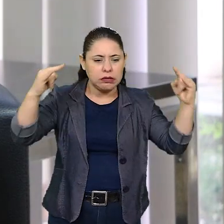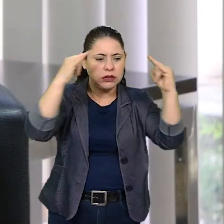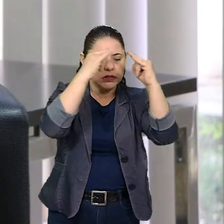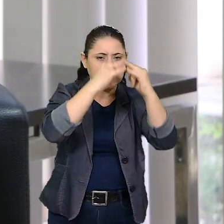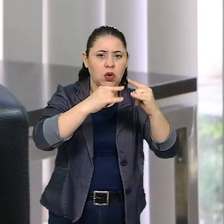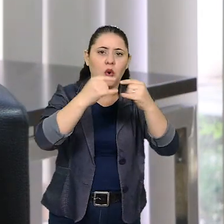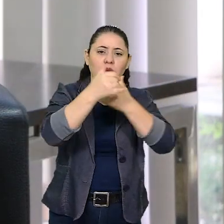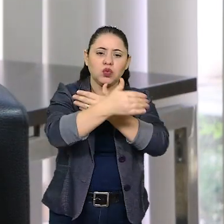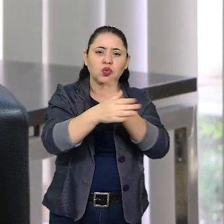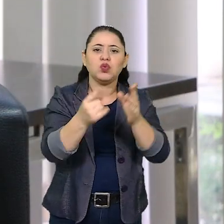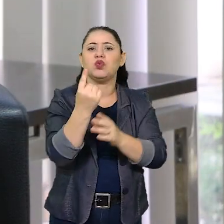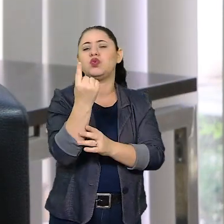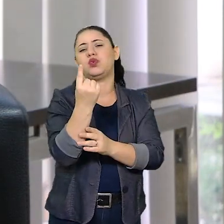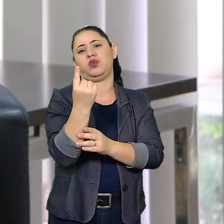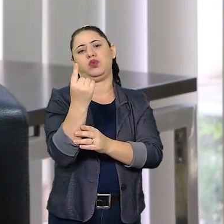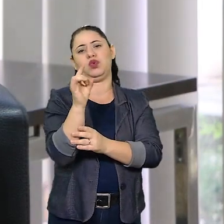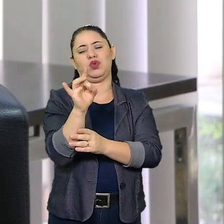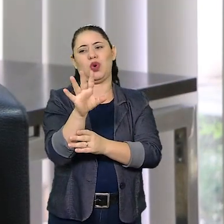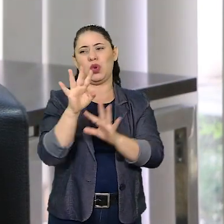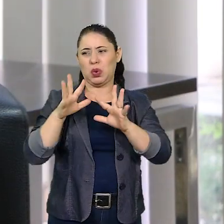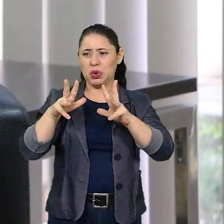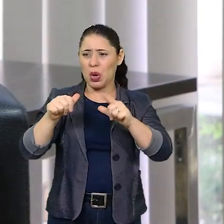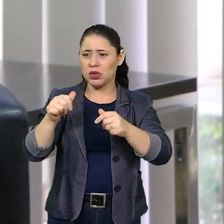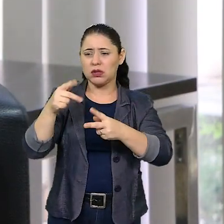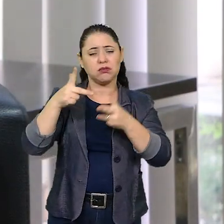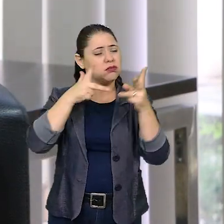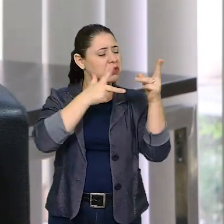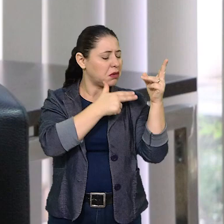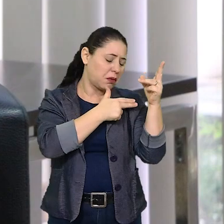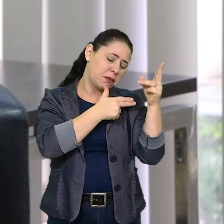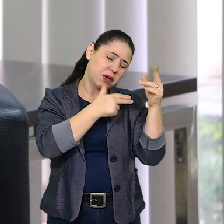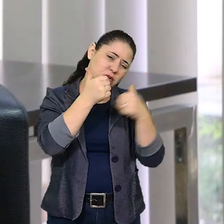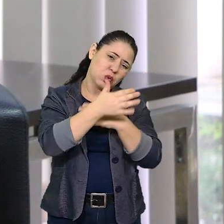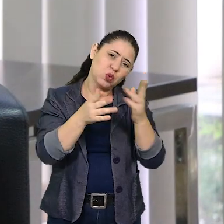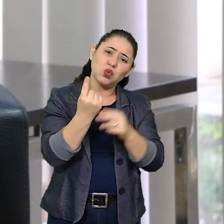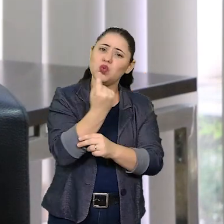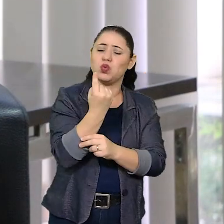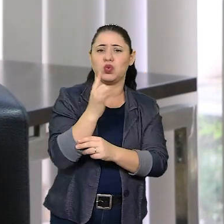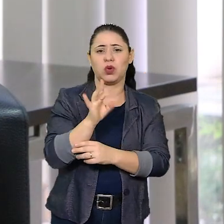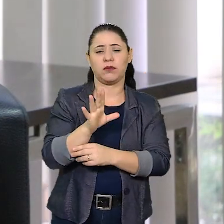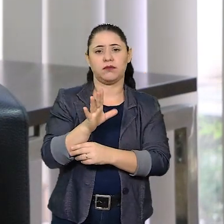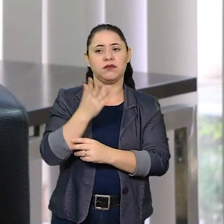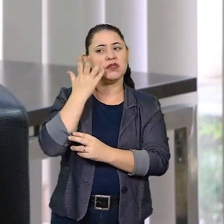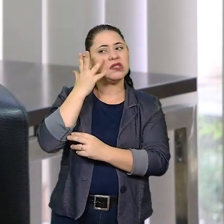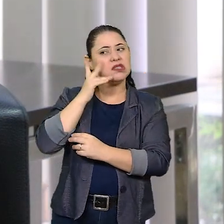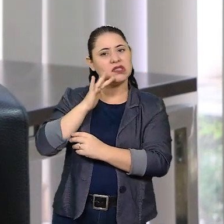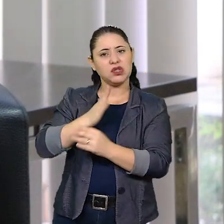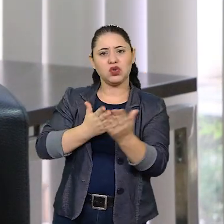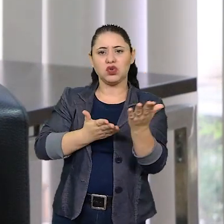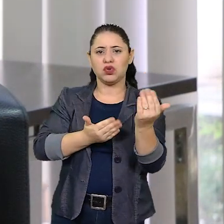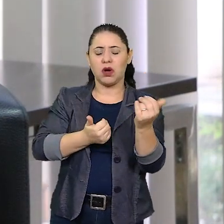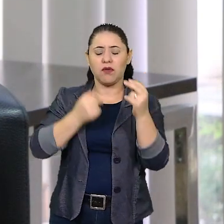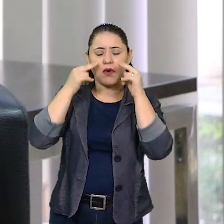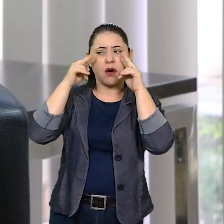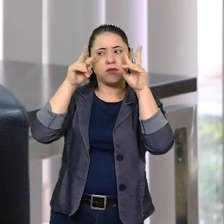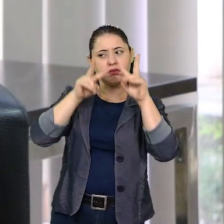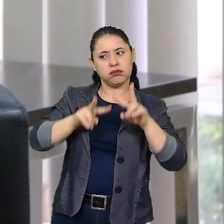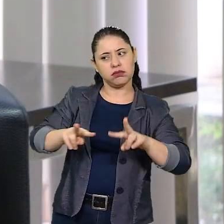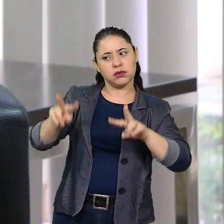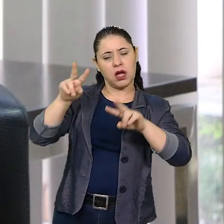barracos, ou em quarto e sala, todas dormindo no mesmo ambiente. E isso leva a criança ou